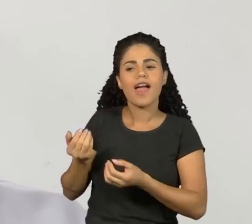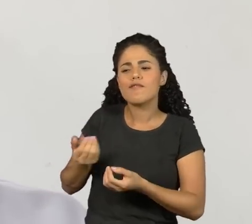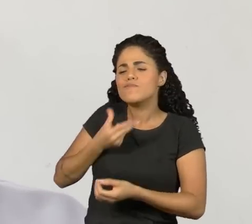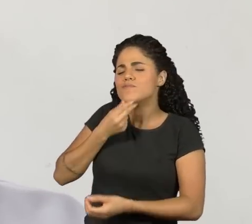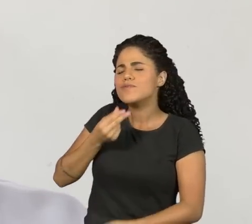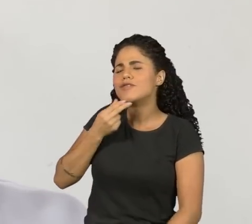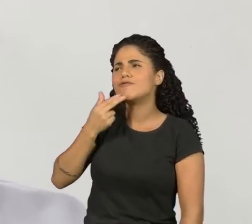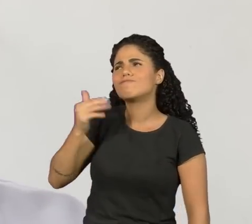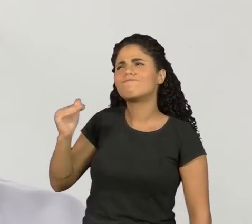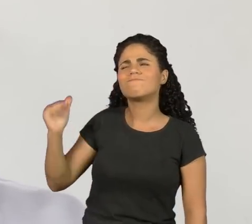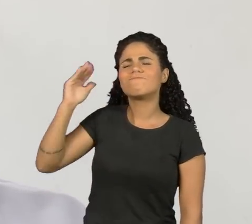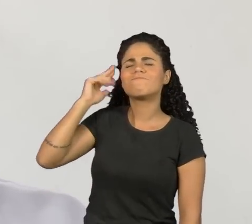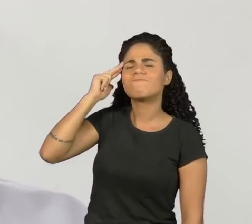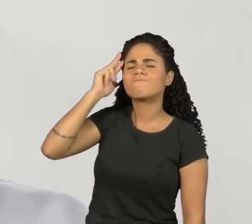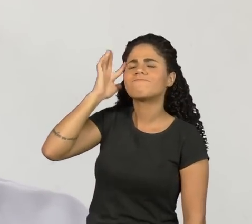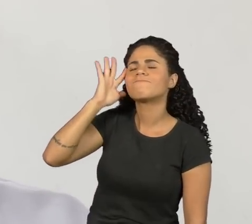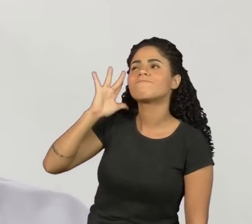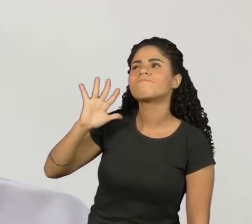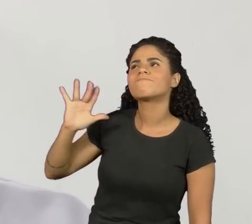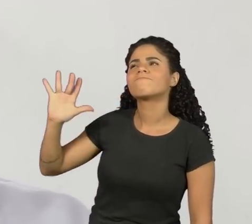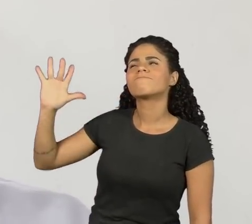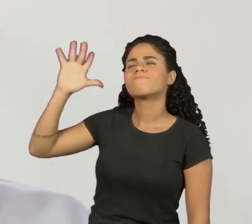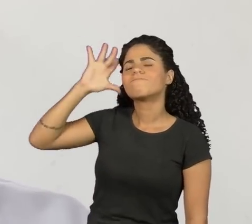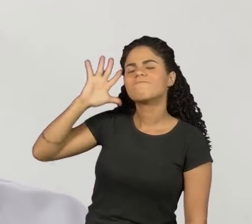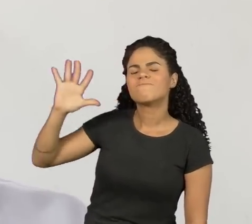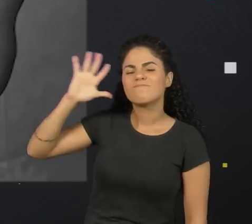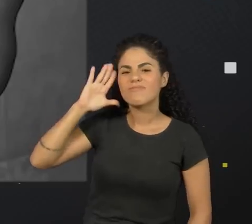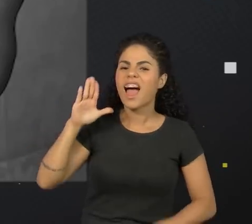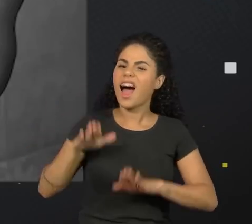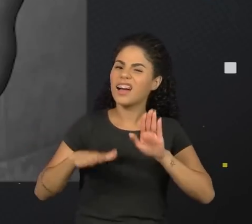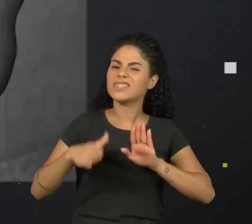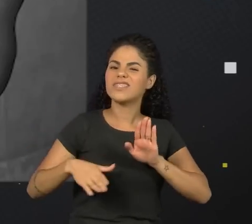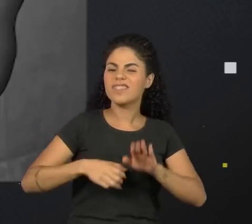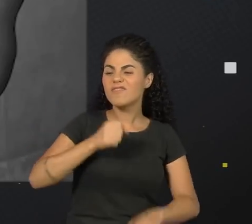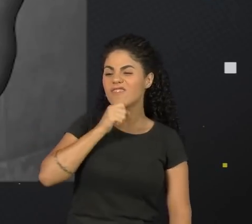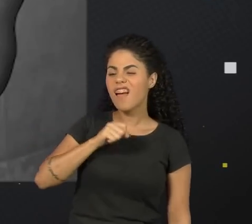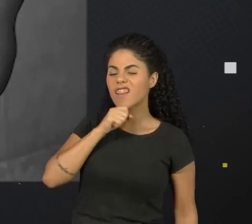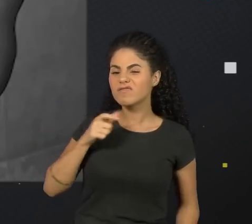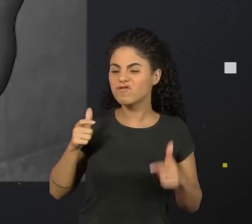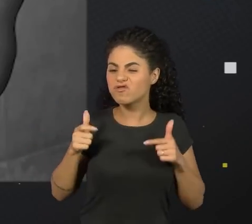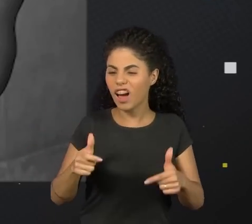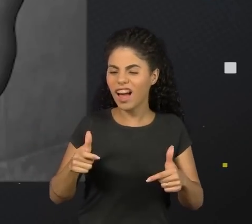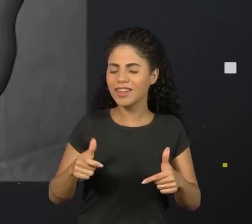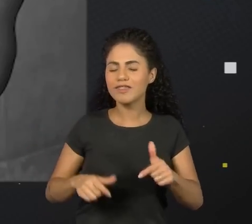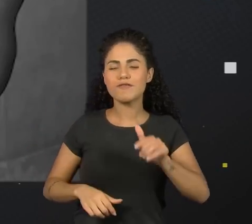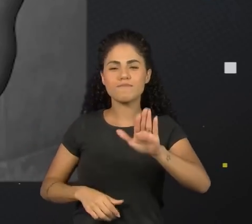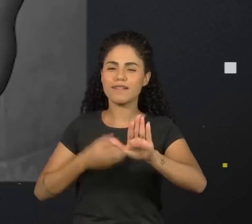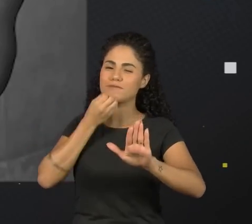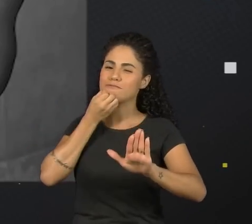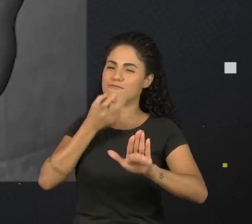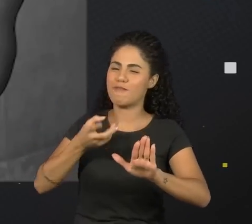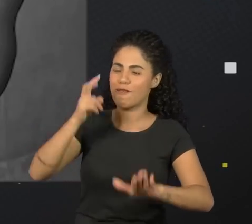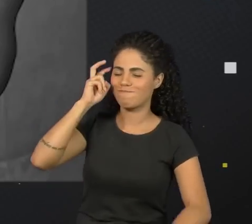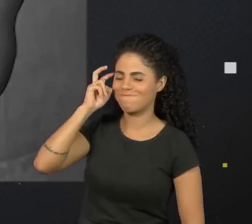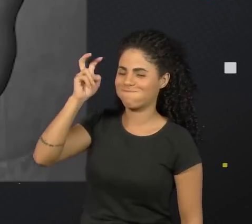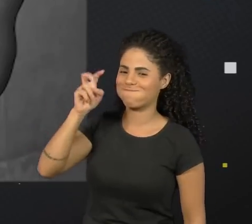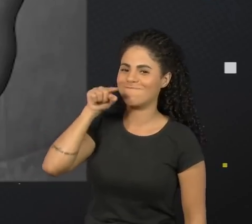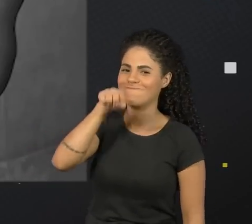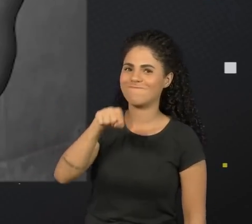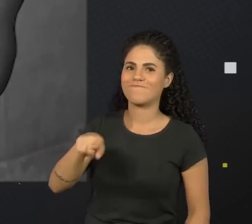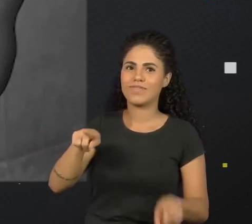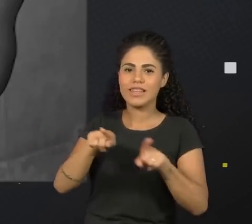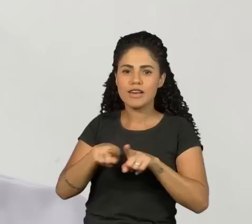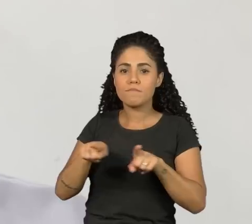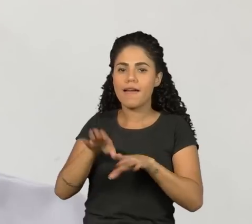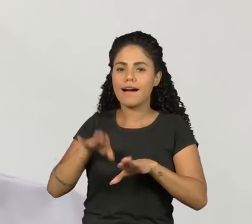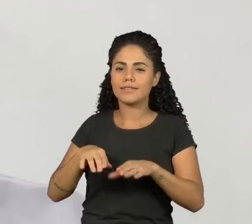grande, um velho rabugento, um anjo com o rabo do demônio, um demônio com